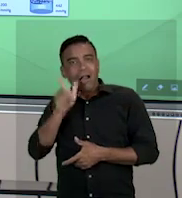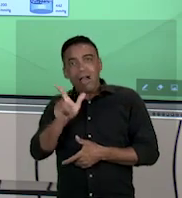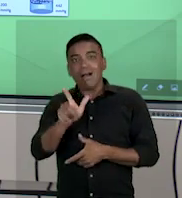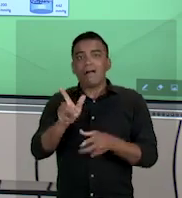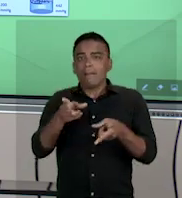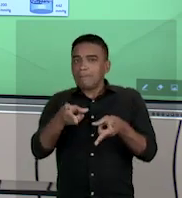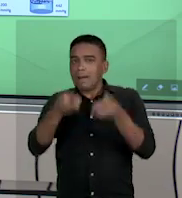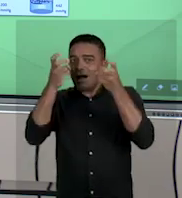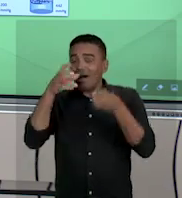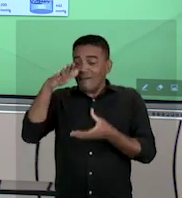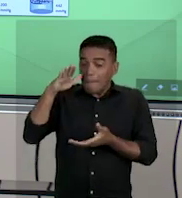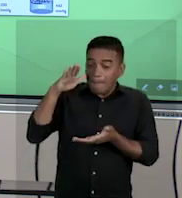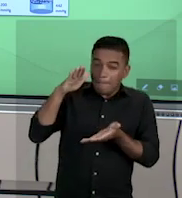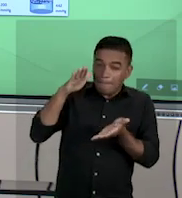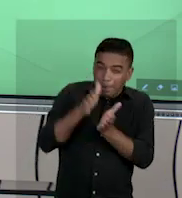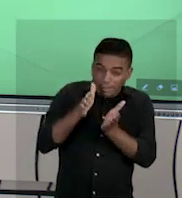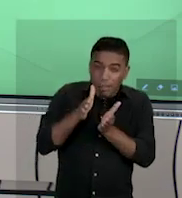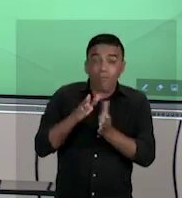justamente essa pressão de vapor.